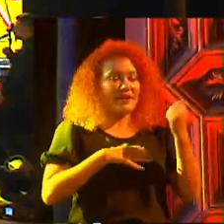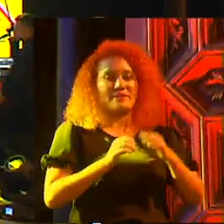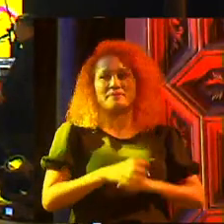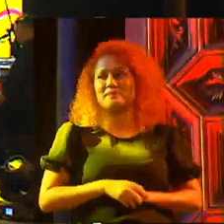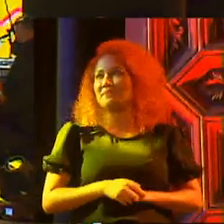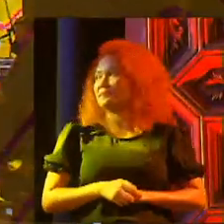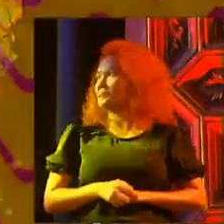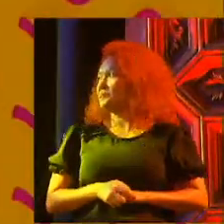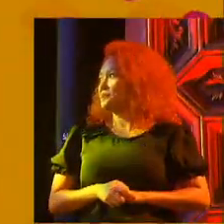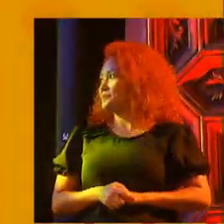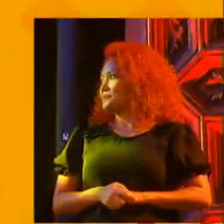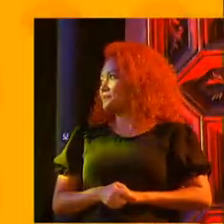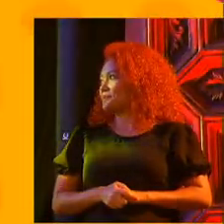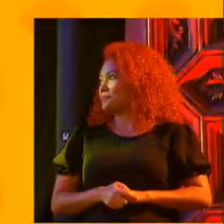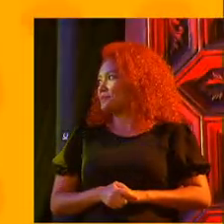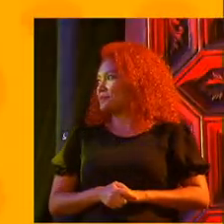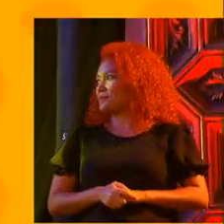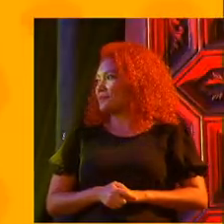Brega.